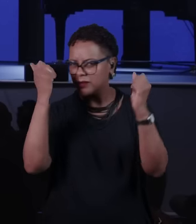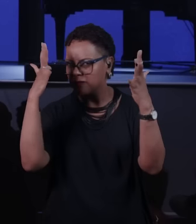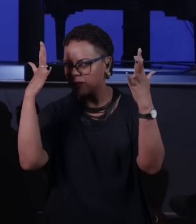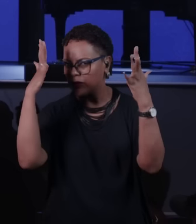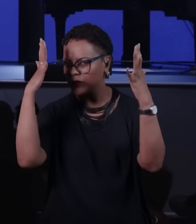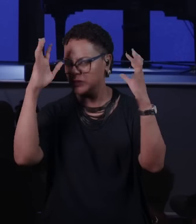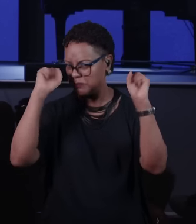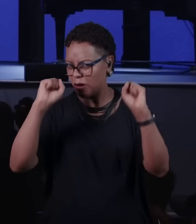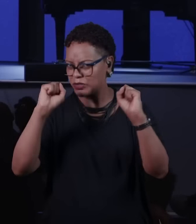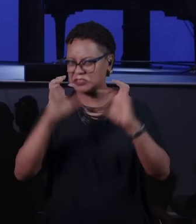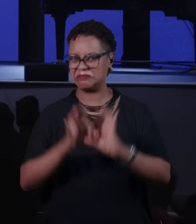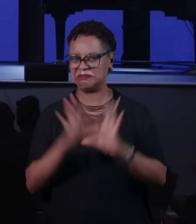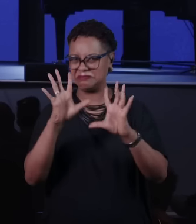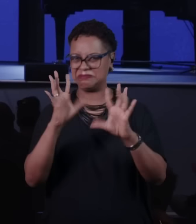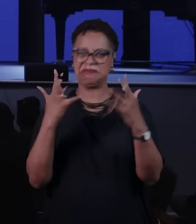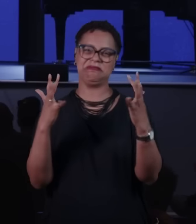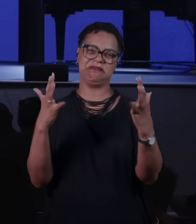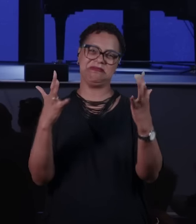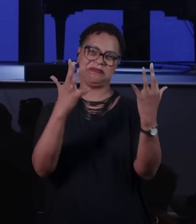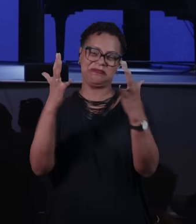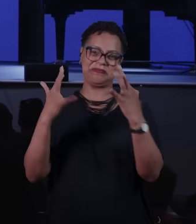Senhor.